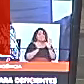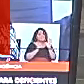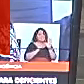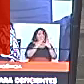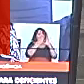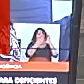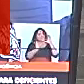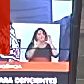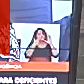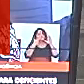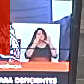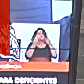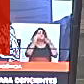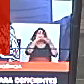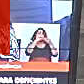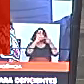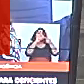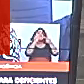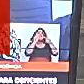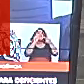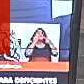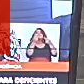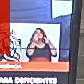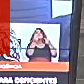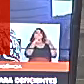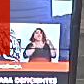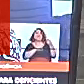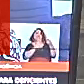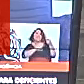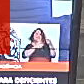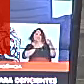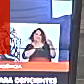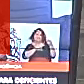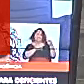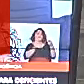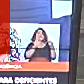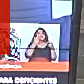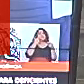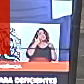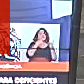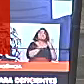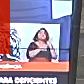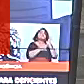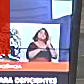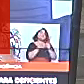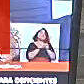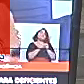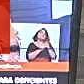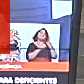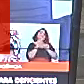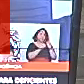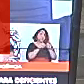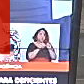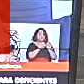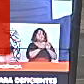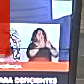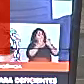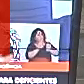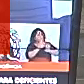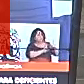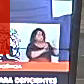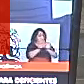direito faça o uso do benefício. Então, o que, que o sindicato fez? Se estruturou para poder emitir,